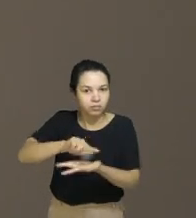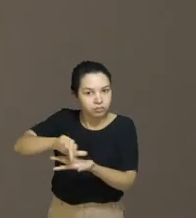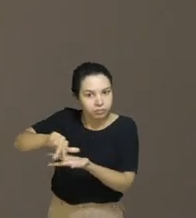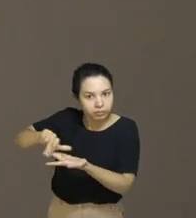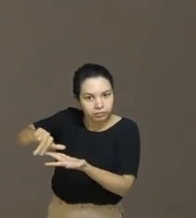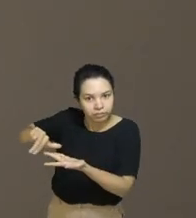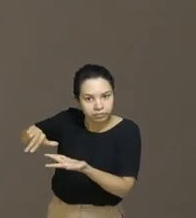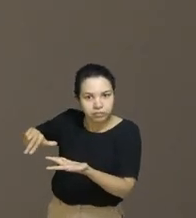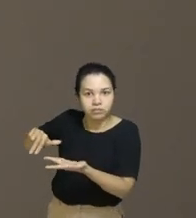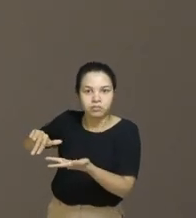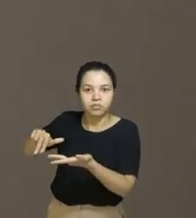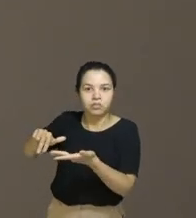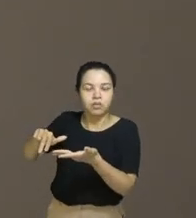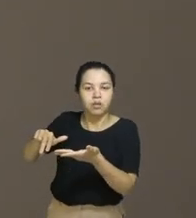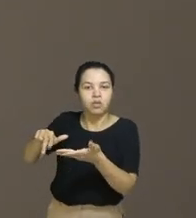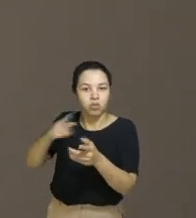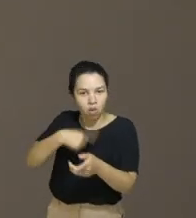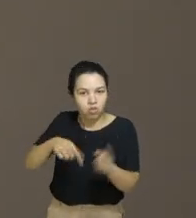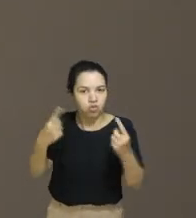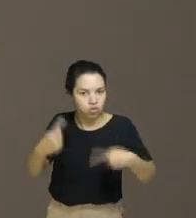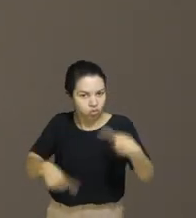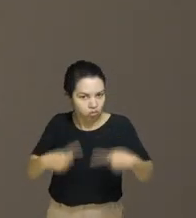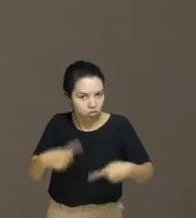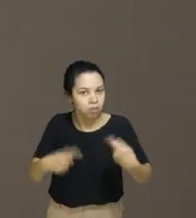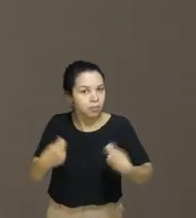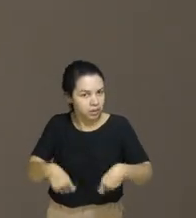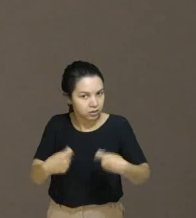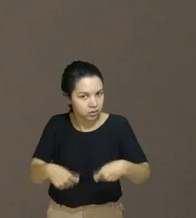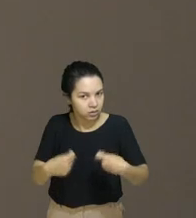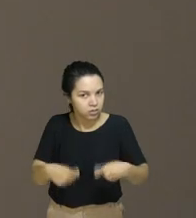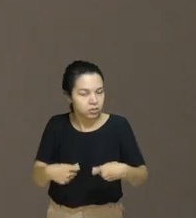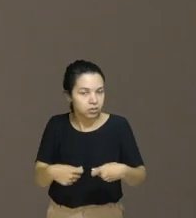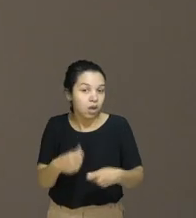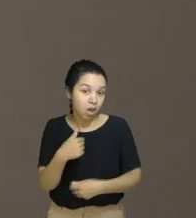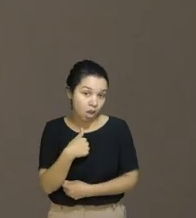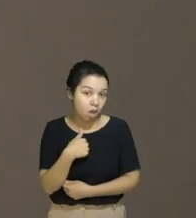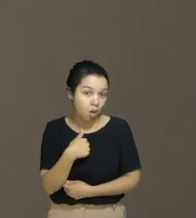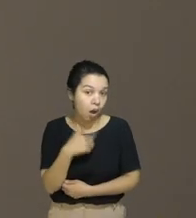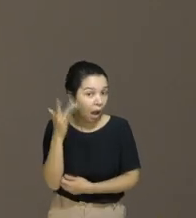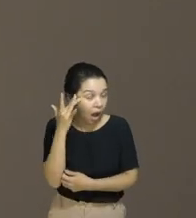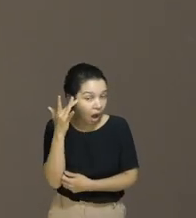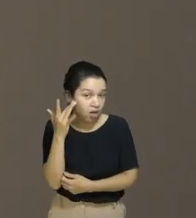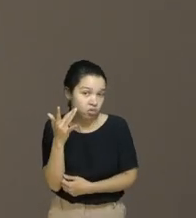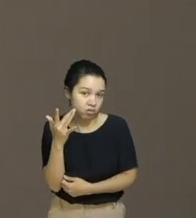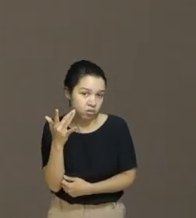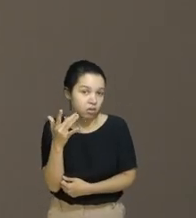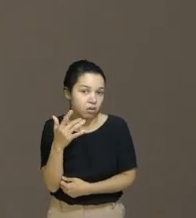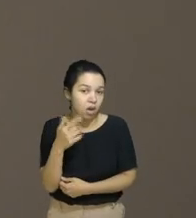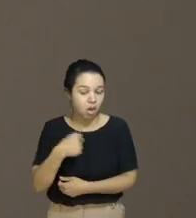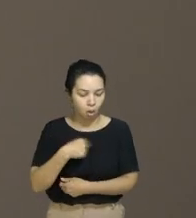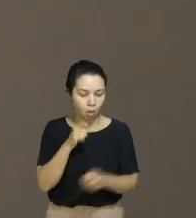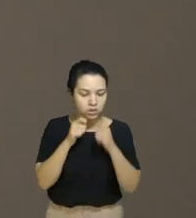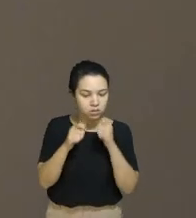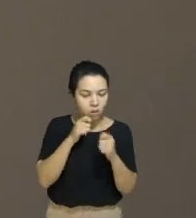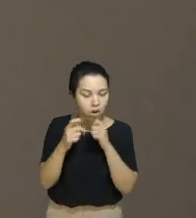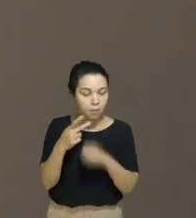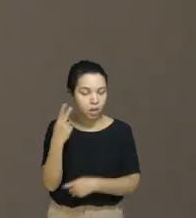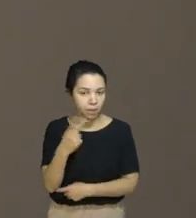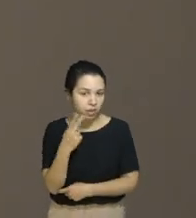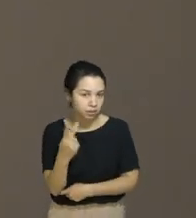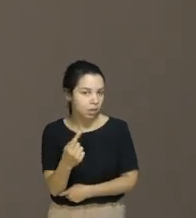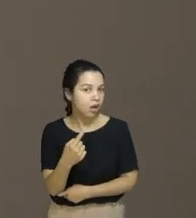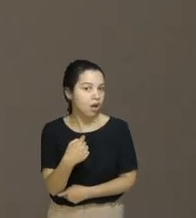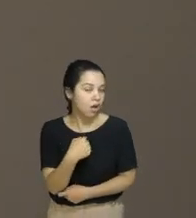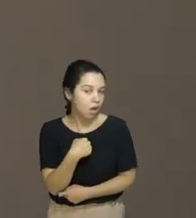nós discutirmos. Entende? Então, ao meu entendimento, e como assessora parlamentar, acho que está aqui a da